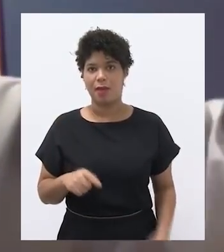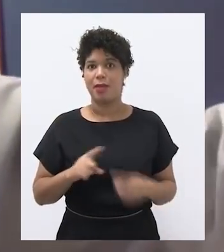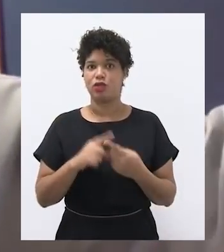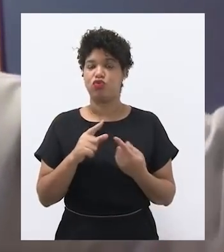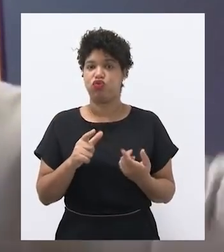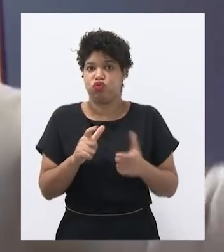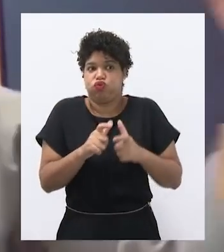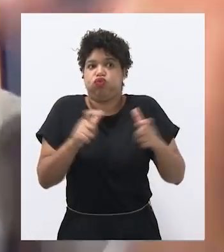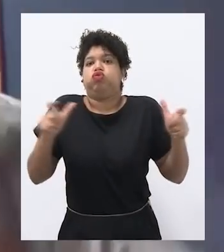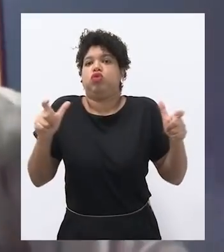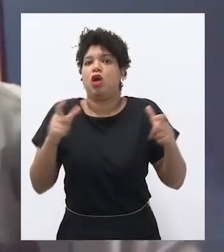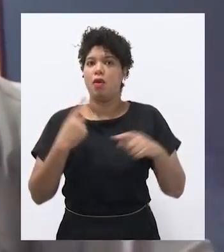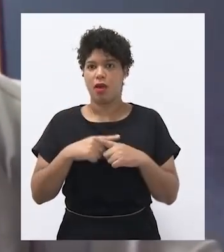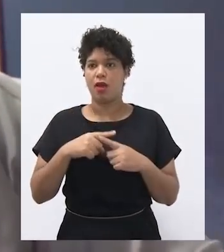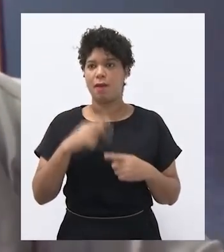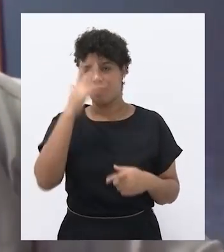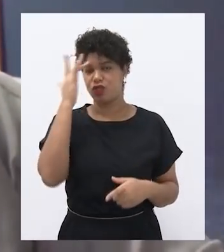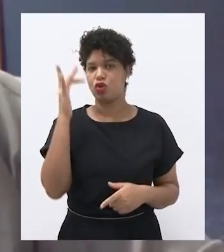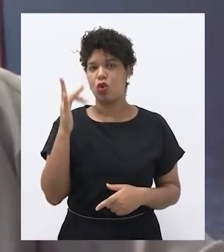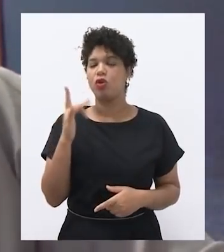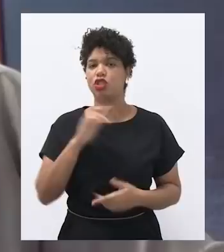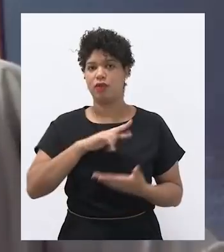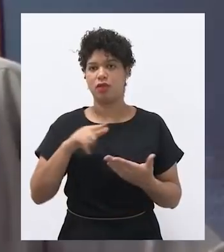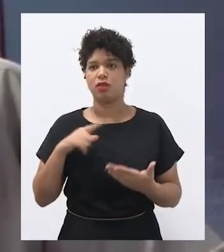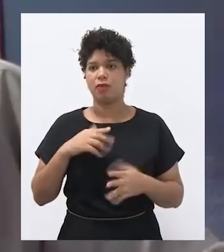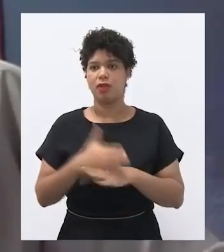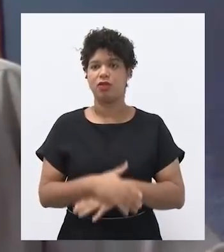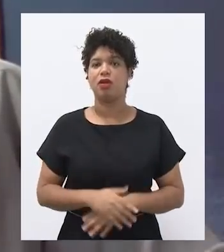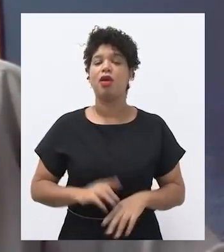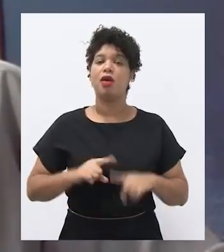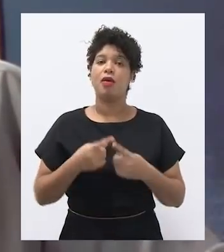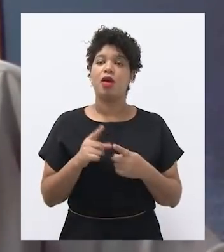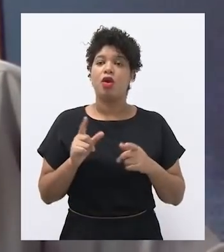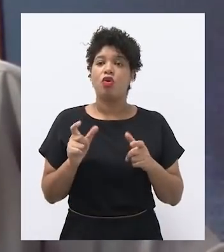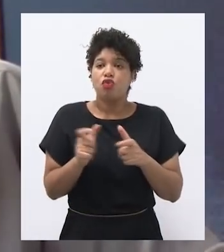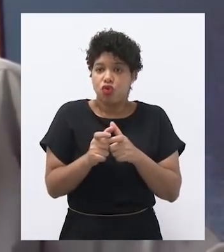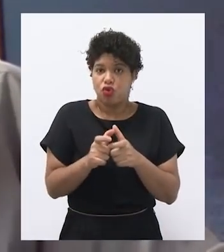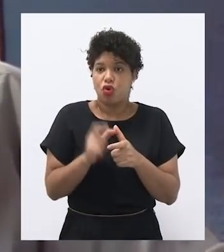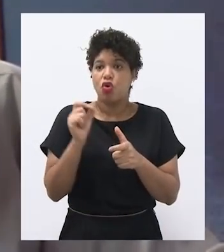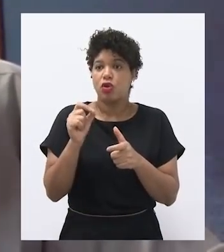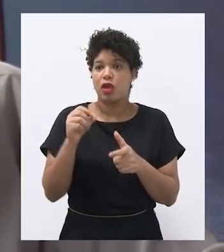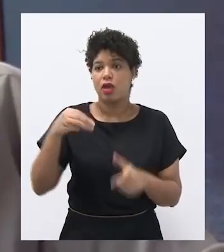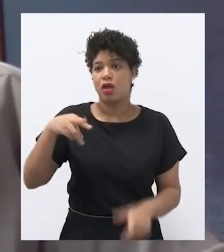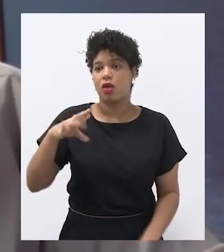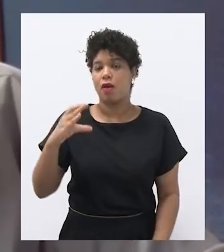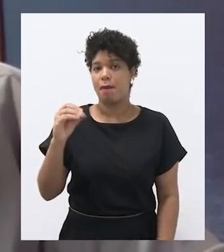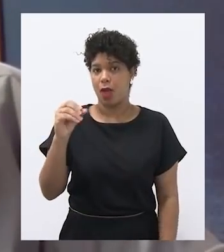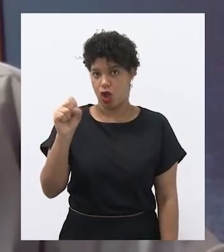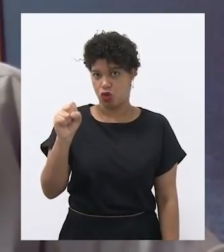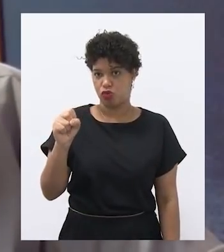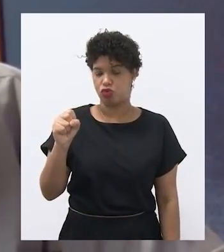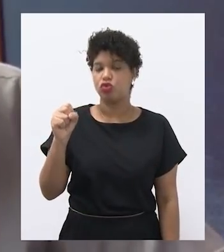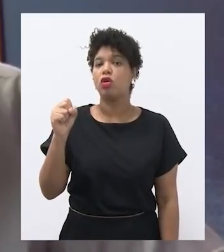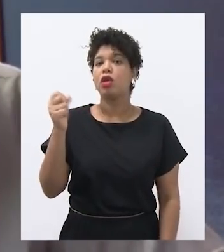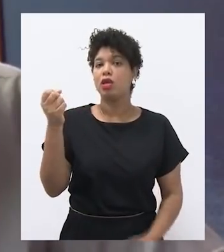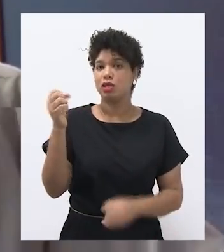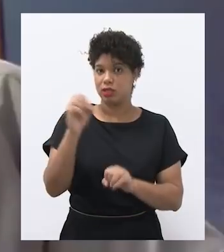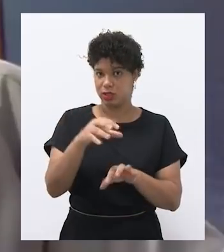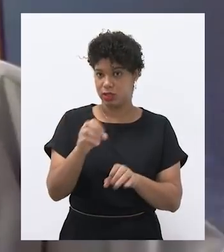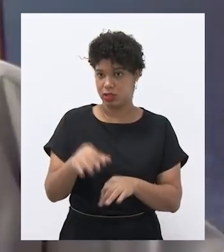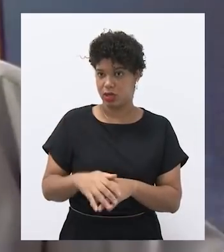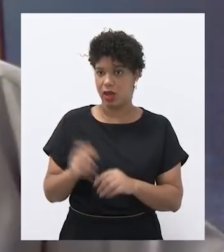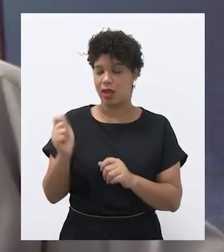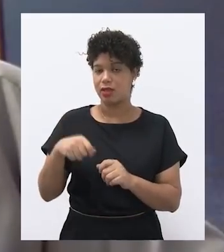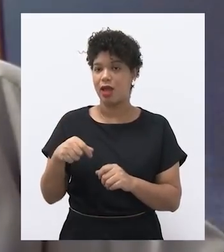macro, né? Porque o micro, o que ele é? É pegar o que o Marcos ensinou para vocês aqui no topo e descer para o